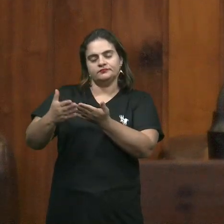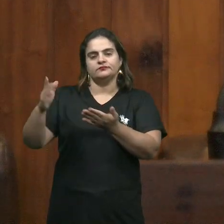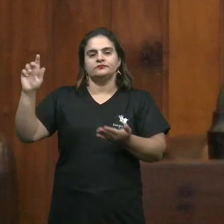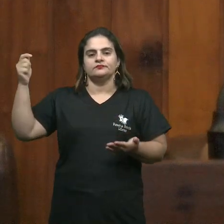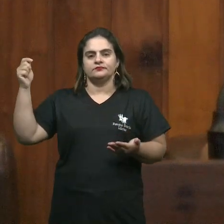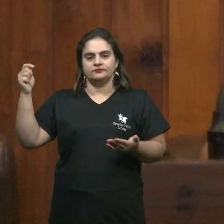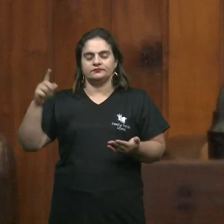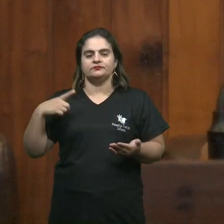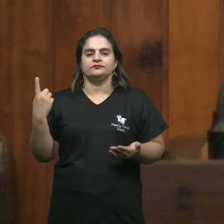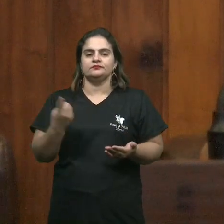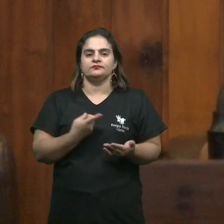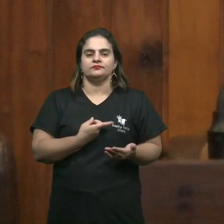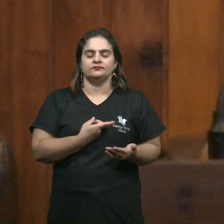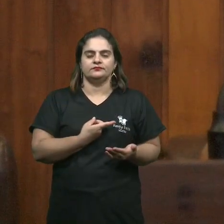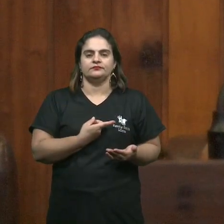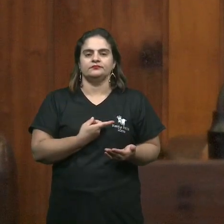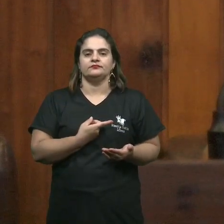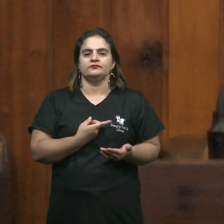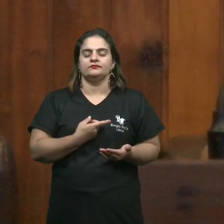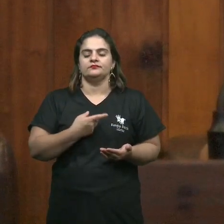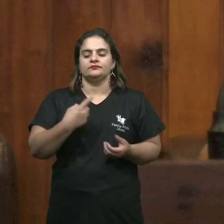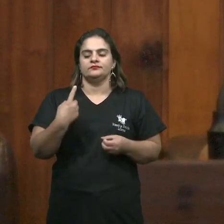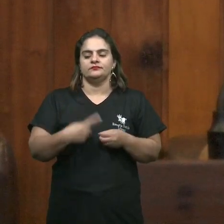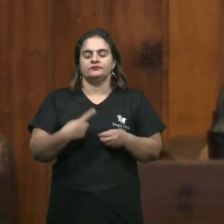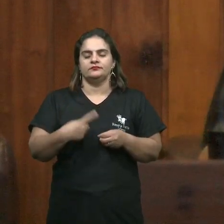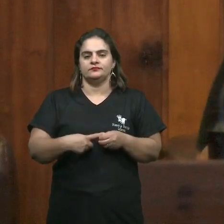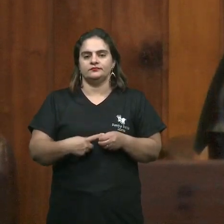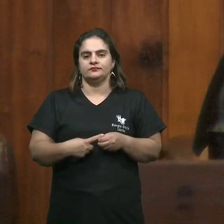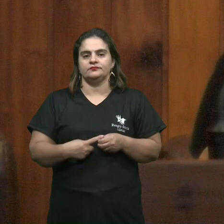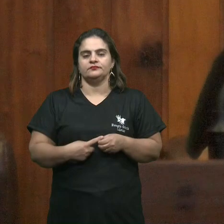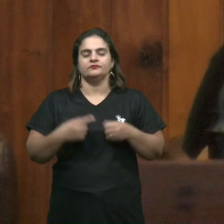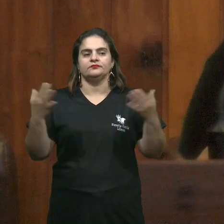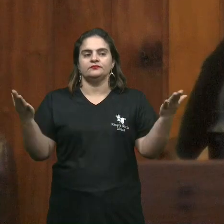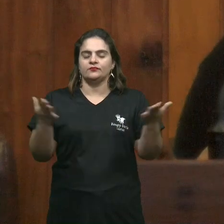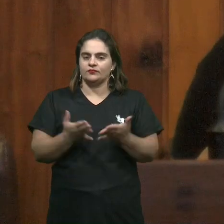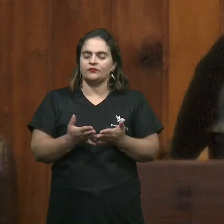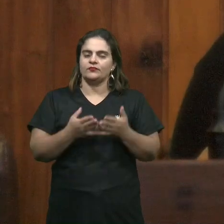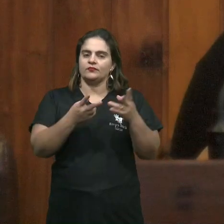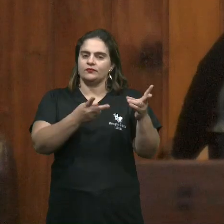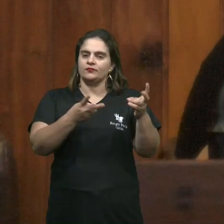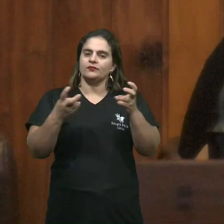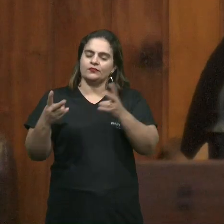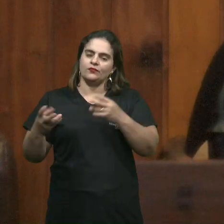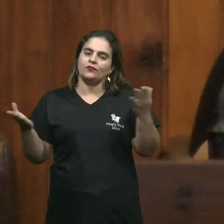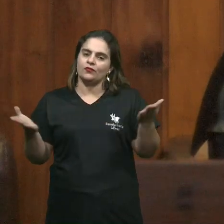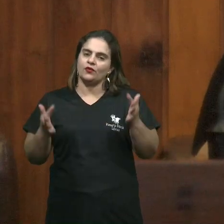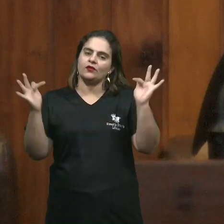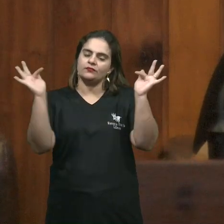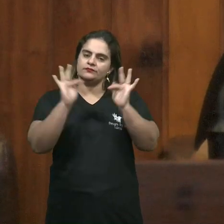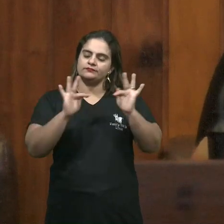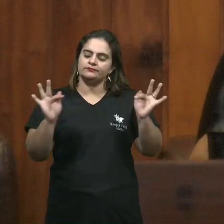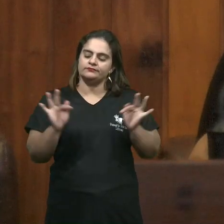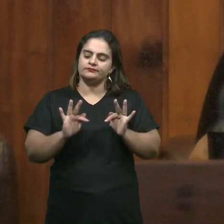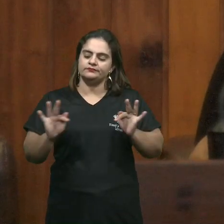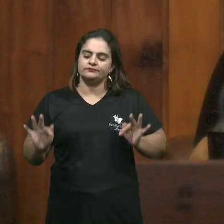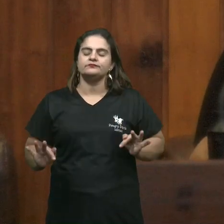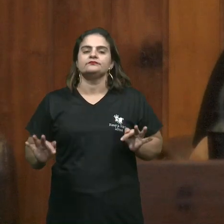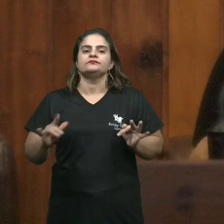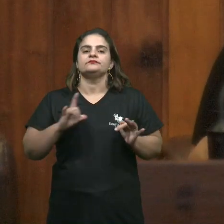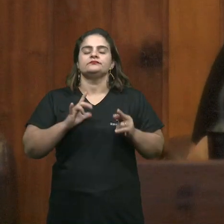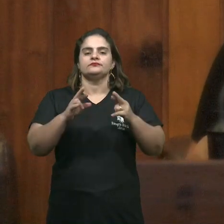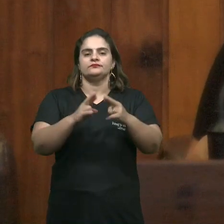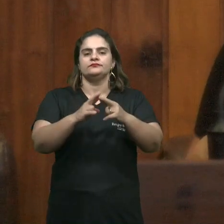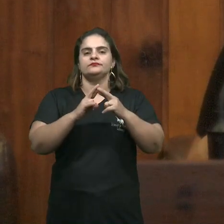ONGs da nossa cidade, presidente Eduardo. Então, eu vejo, e fico muito feliz de trazer um requerimento dessa magnitude.